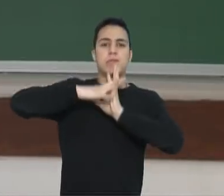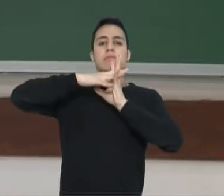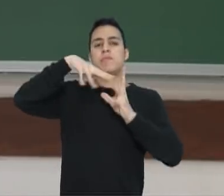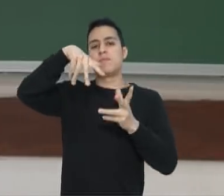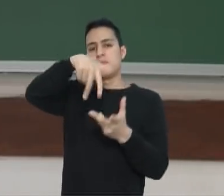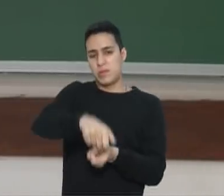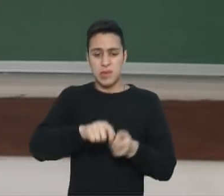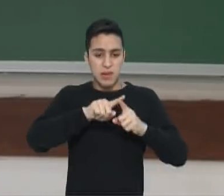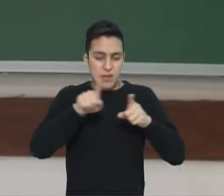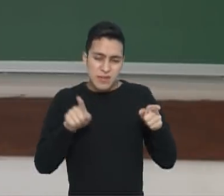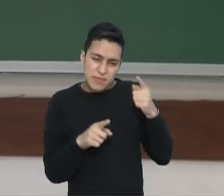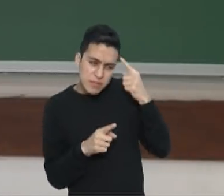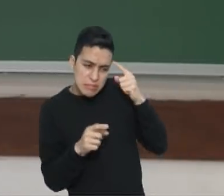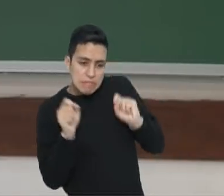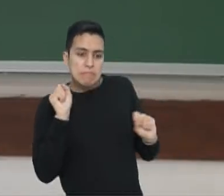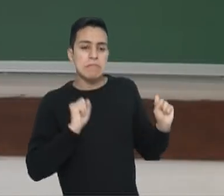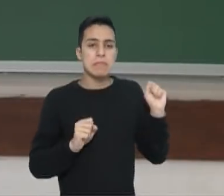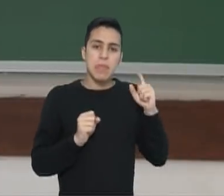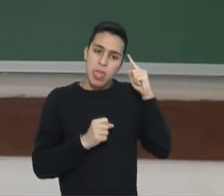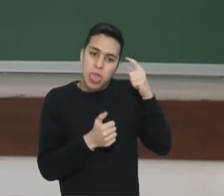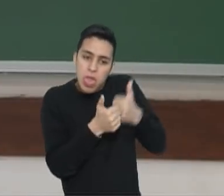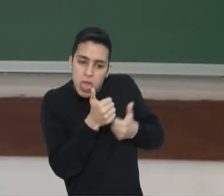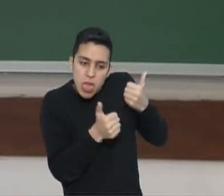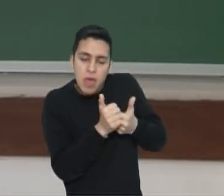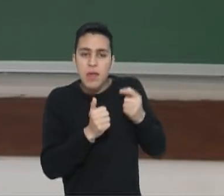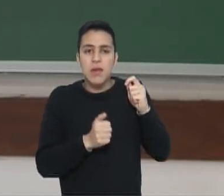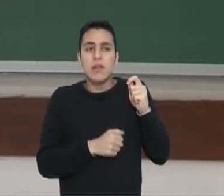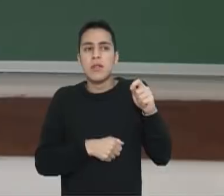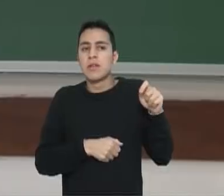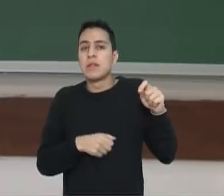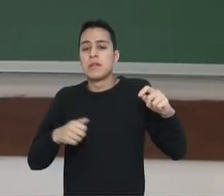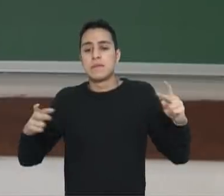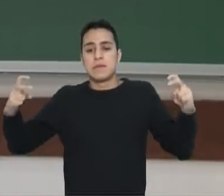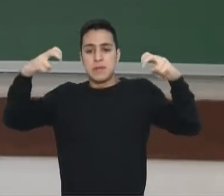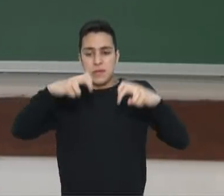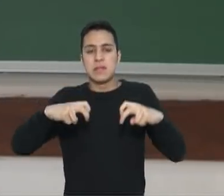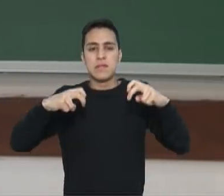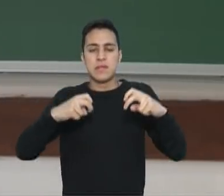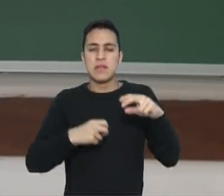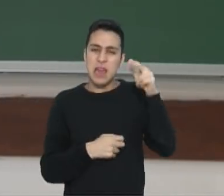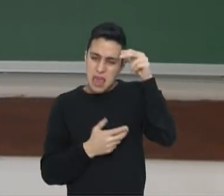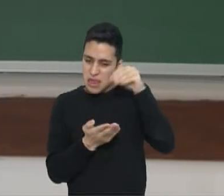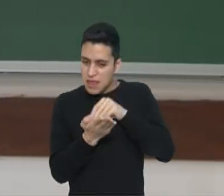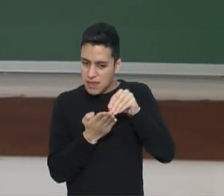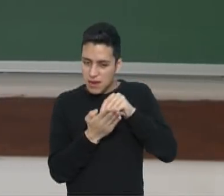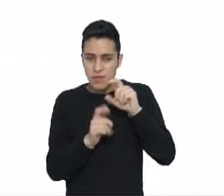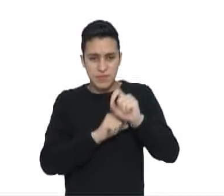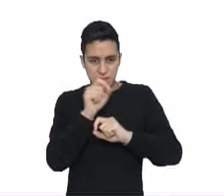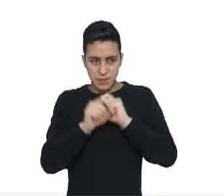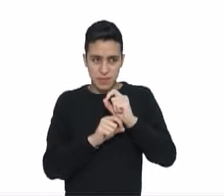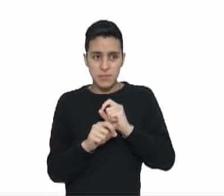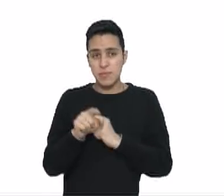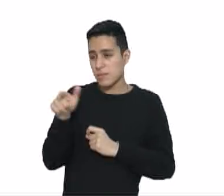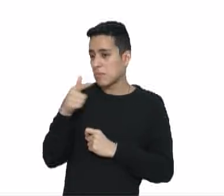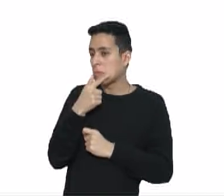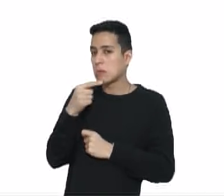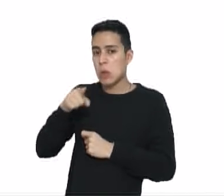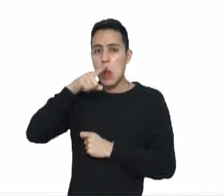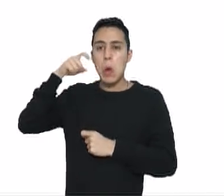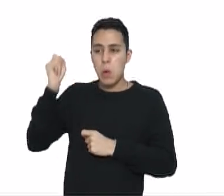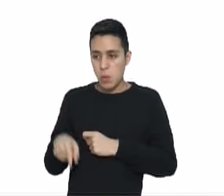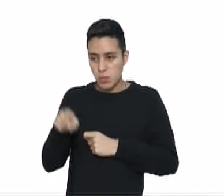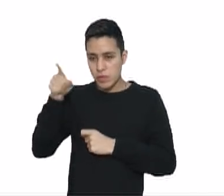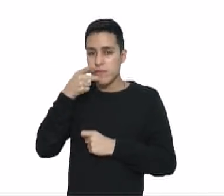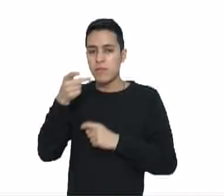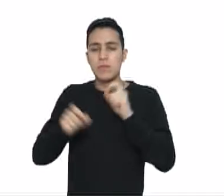também paranoias, em especial, aqui entre esses 2 enxadristas, que são dignas de nota. Spassky, o russo, num momento